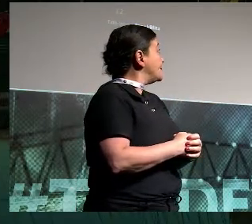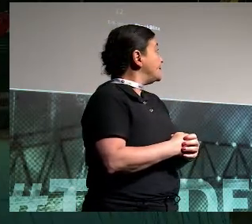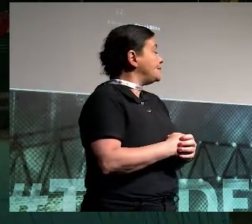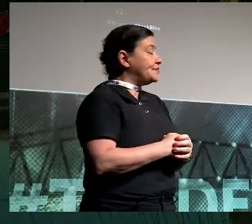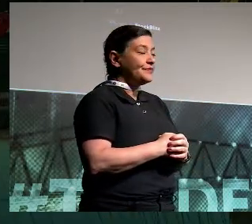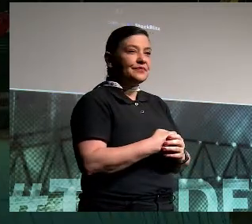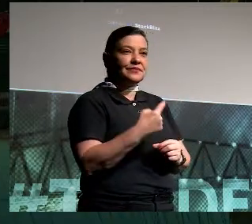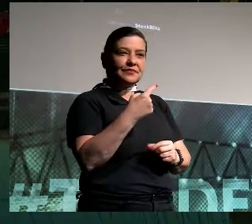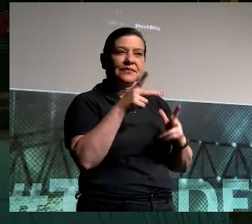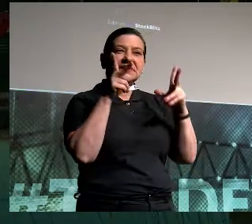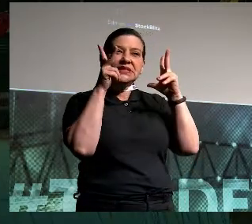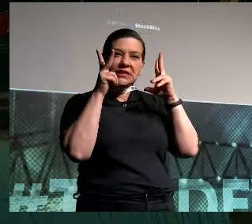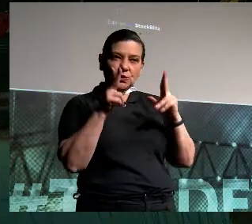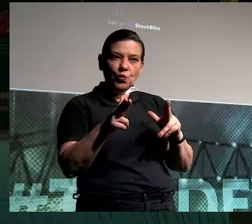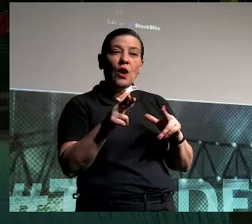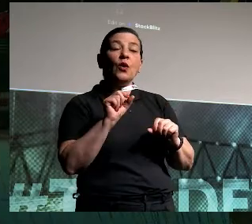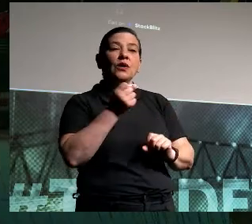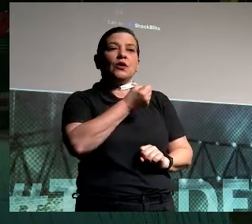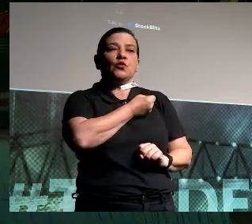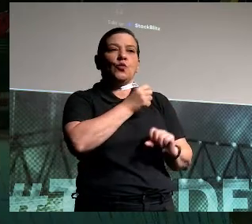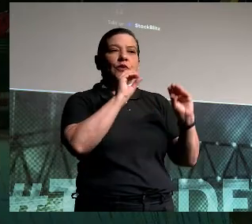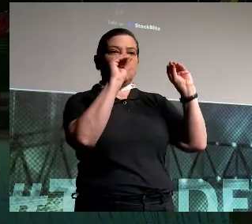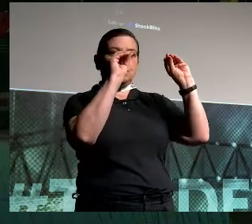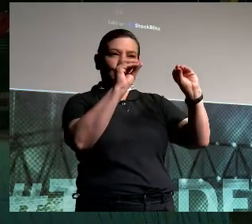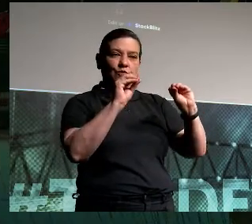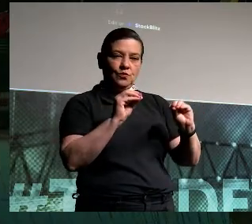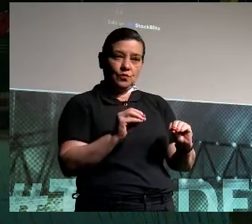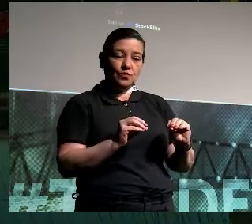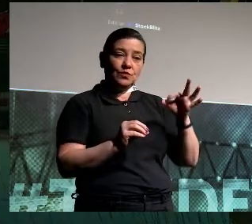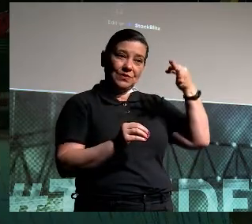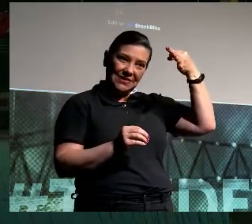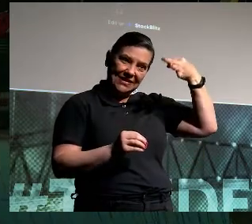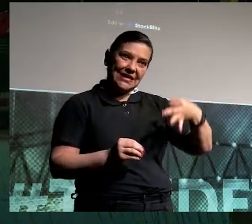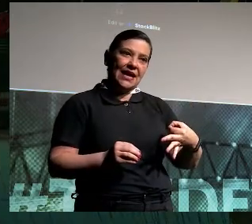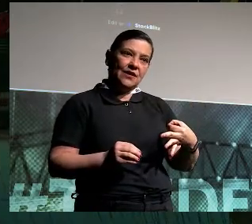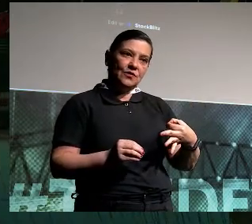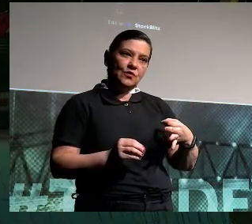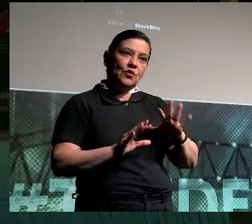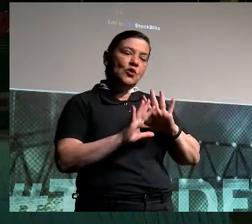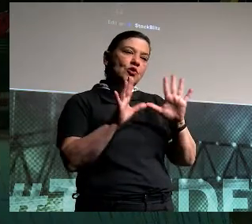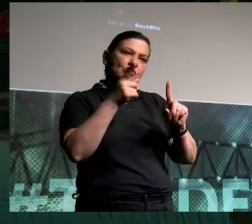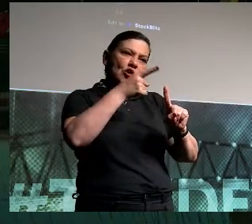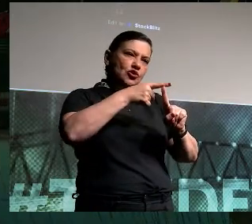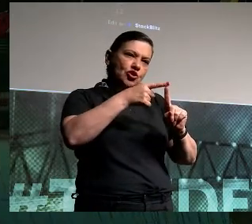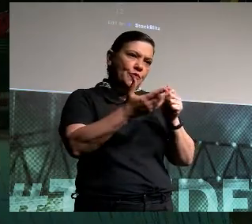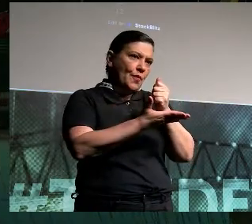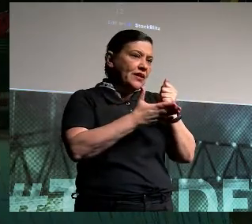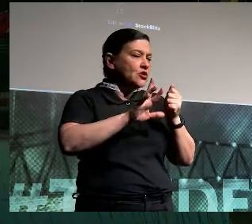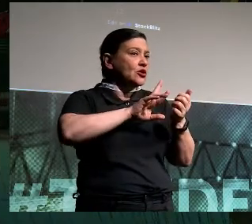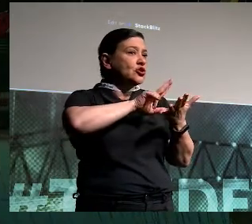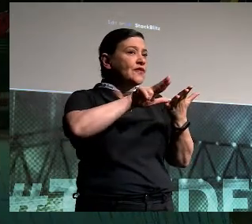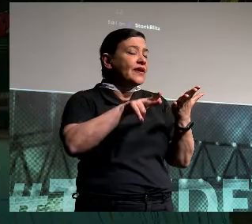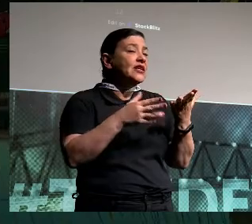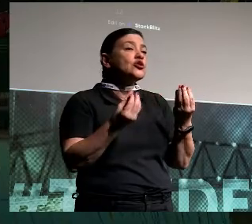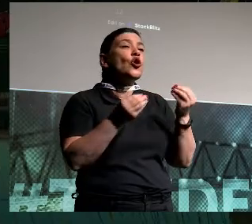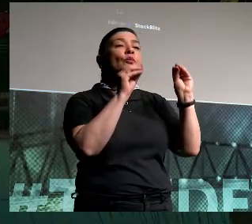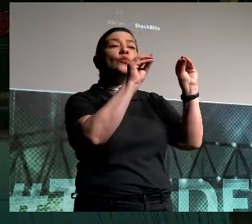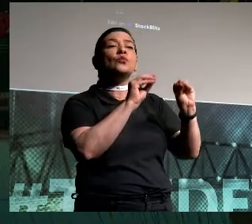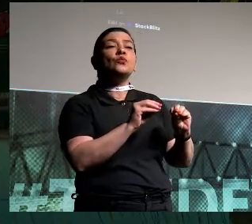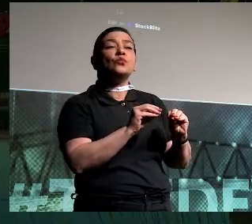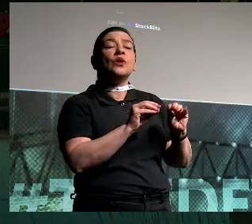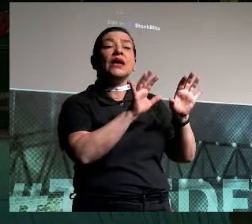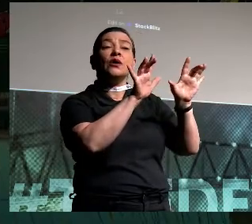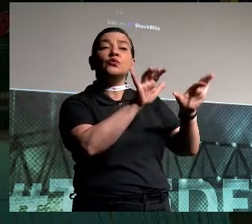tupla exatamente com os valores literal, não só os valores dos tipos base. Como é que está declarado isso? Eu